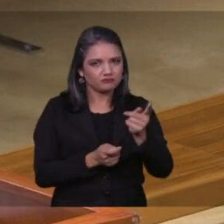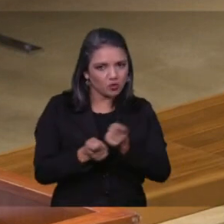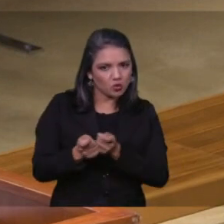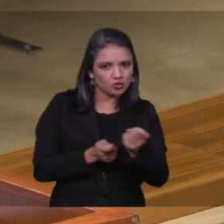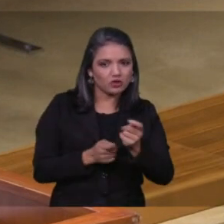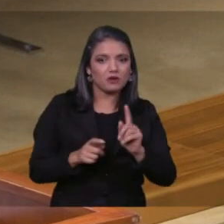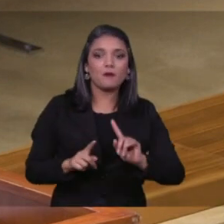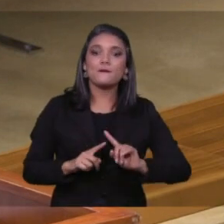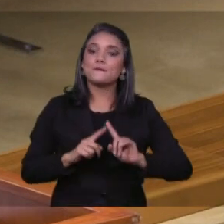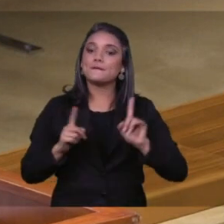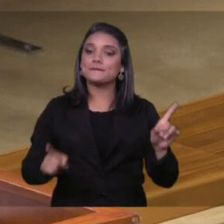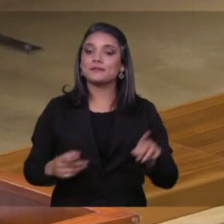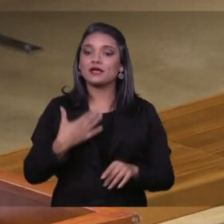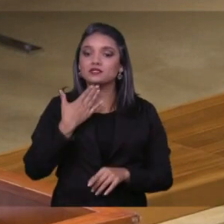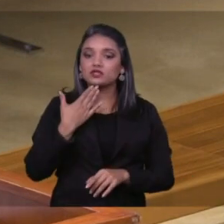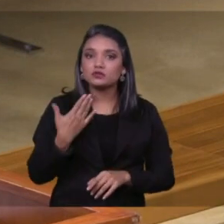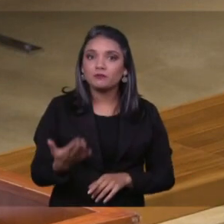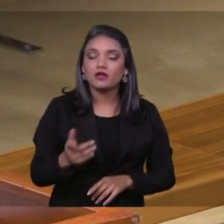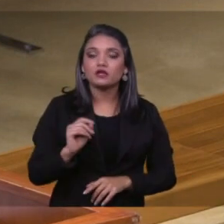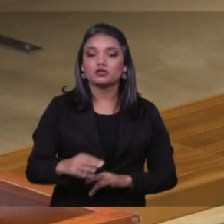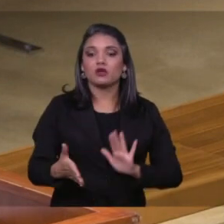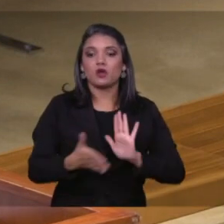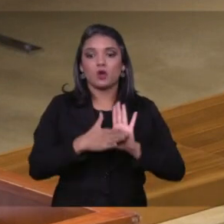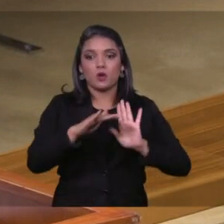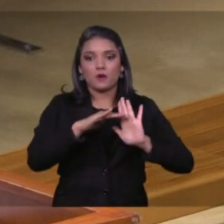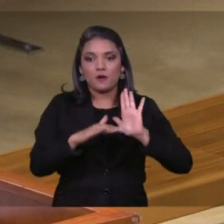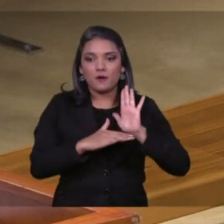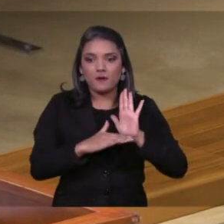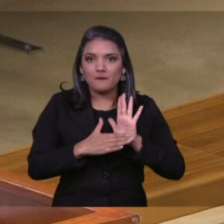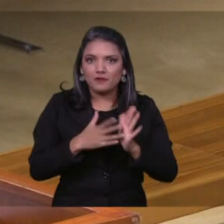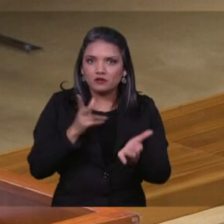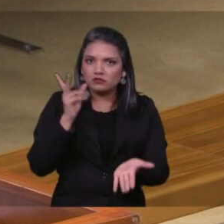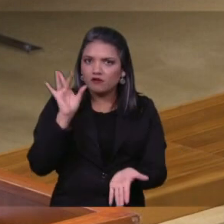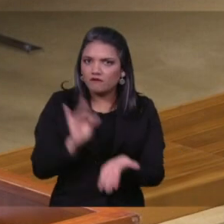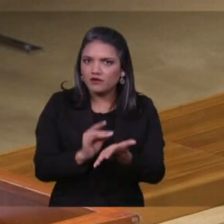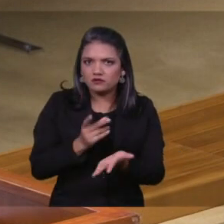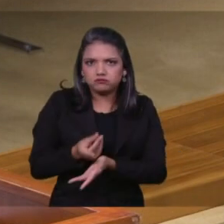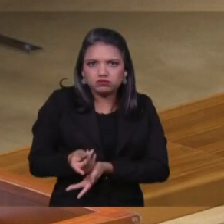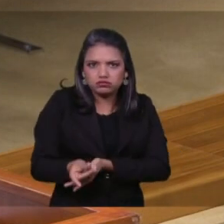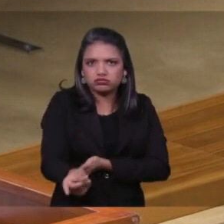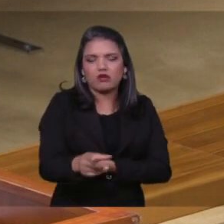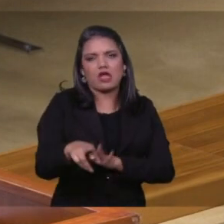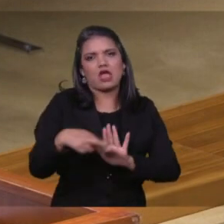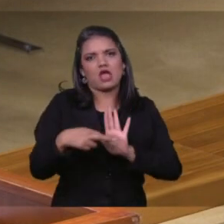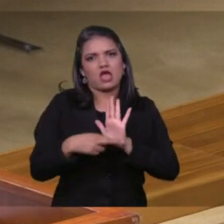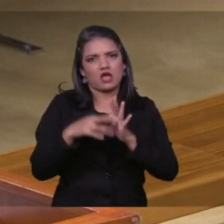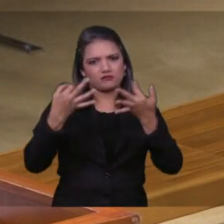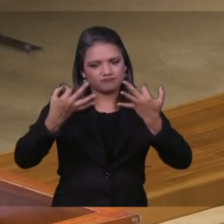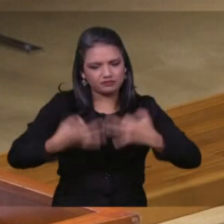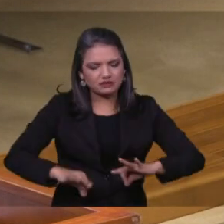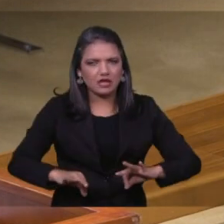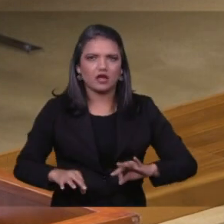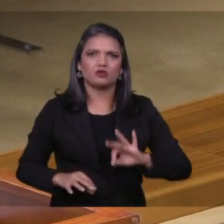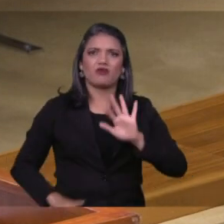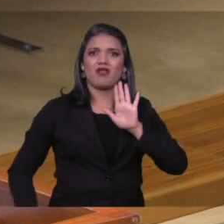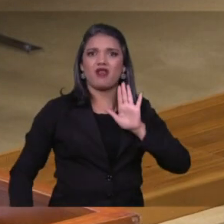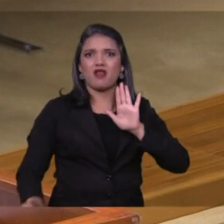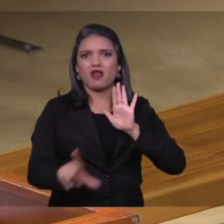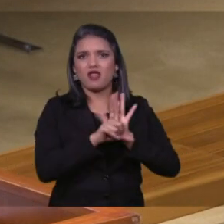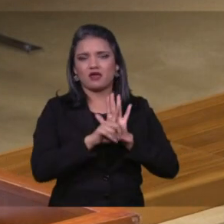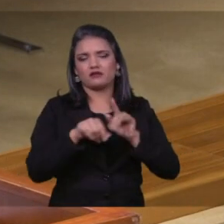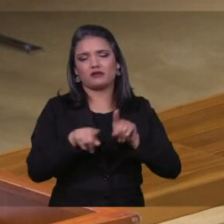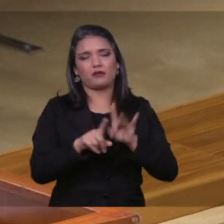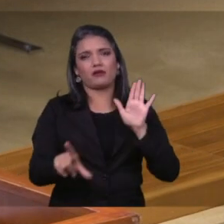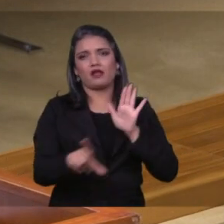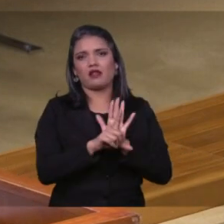isso que se propõe, uma instituição permanente, por regras claras e por lei, inclusive, porque há uma omissão legislativa séria